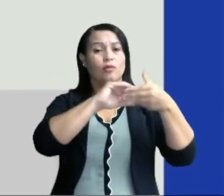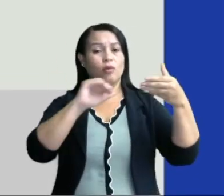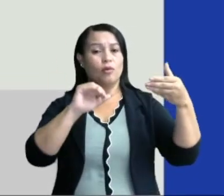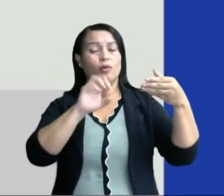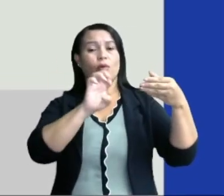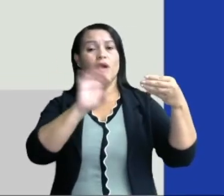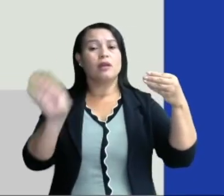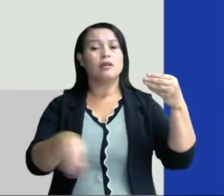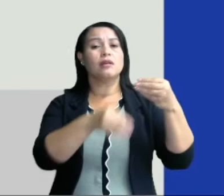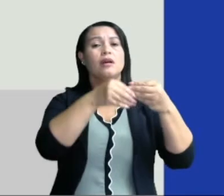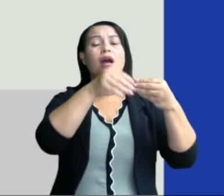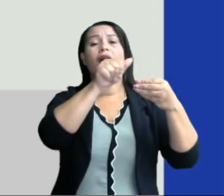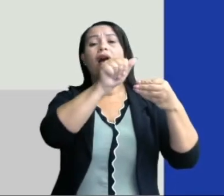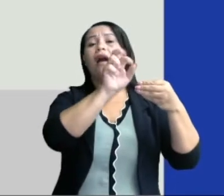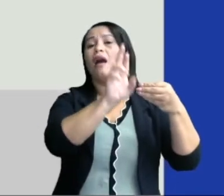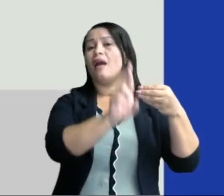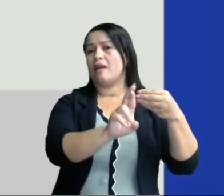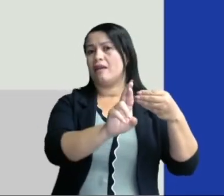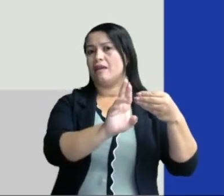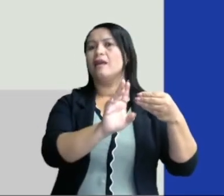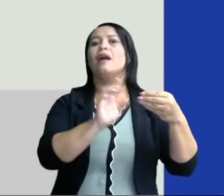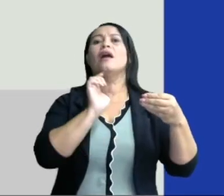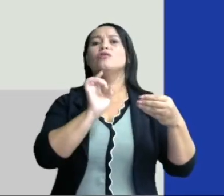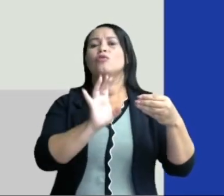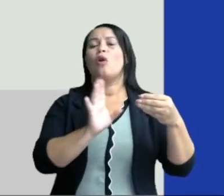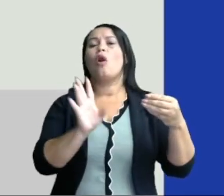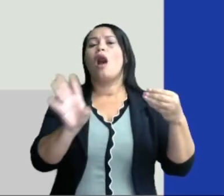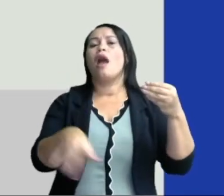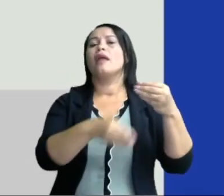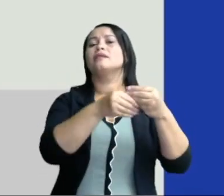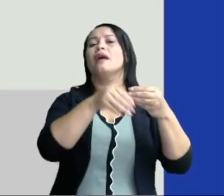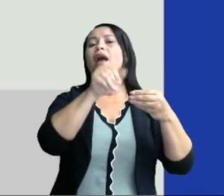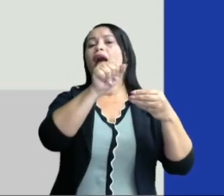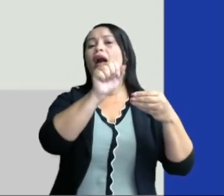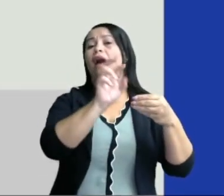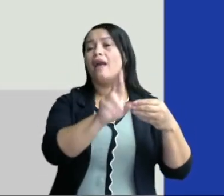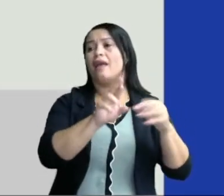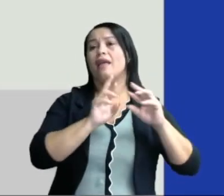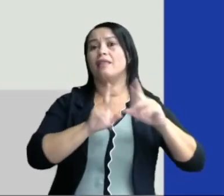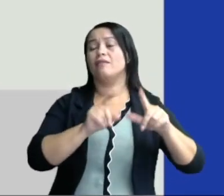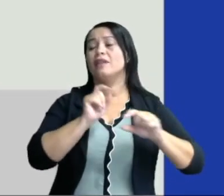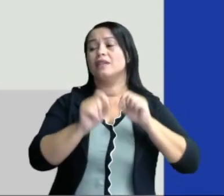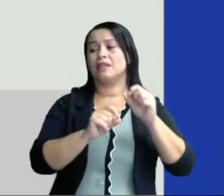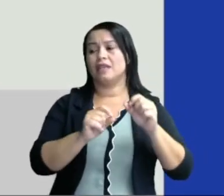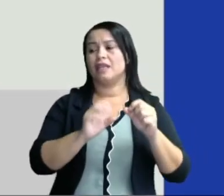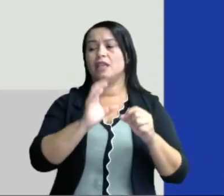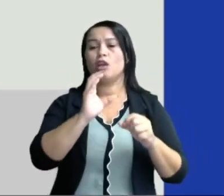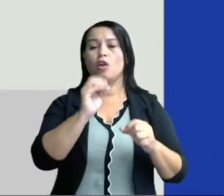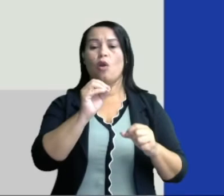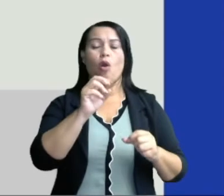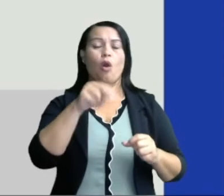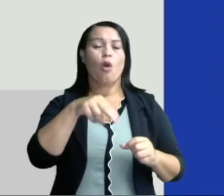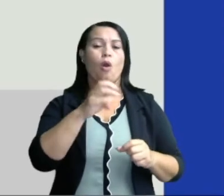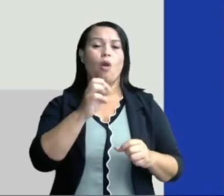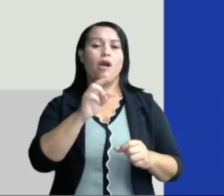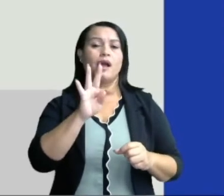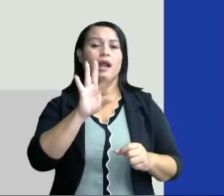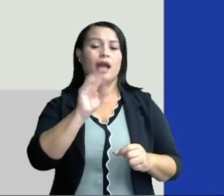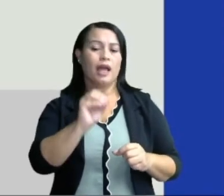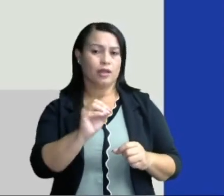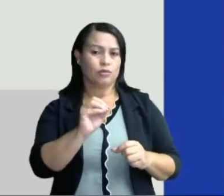aqui isar, tá? Eu acrescentei somente a R. Diferente de concreto.